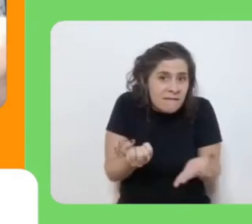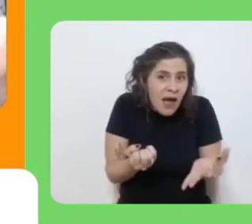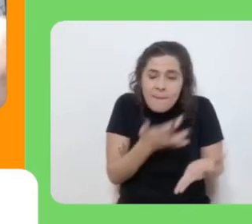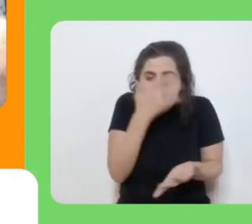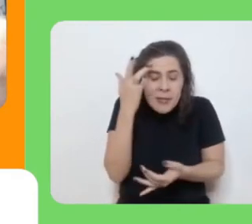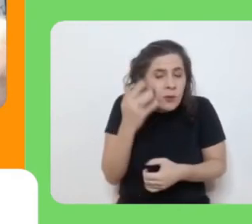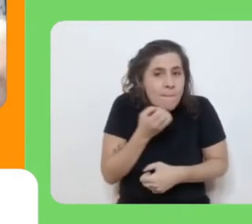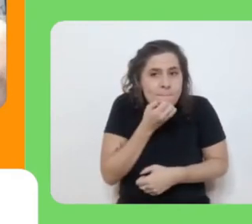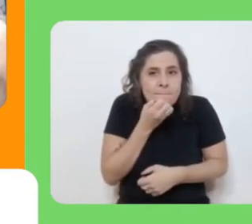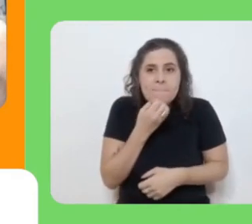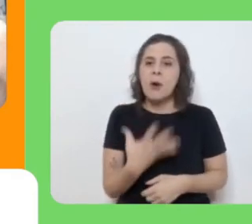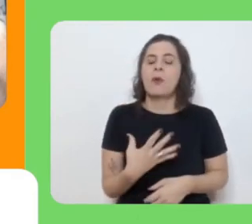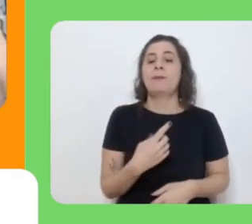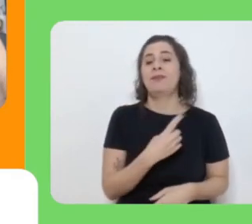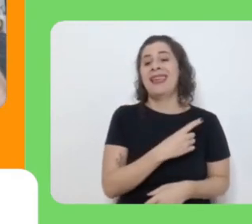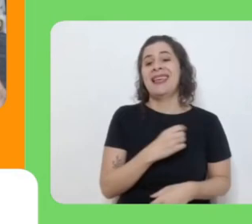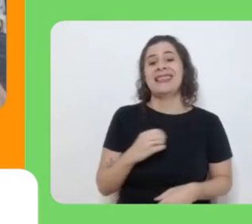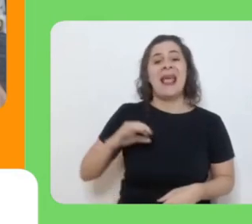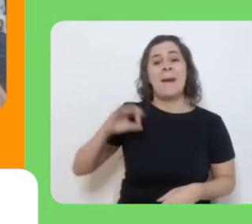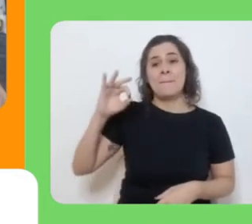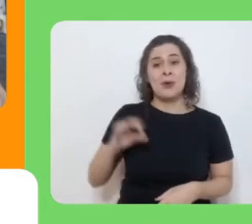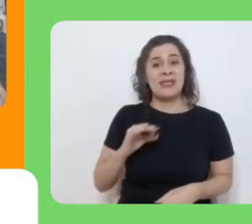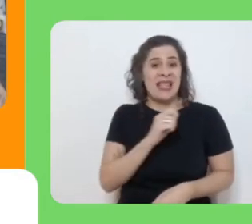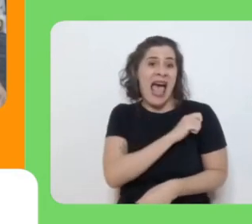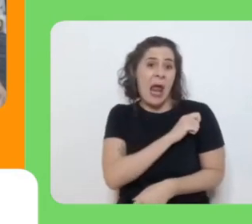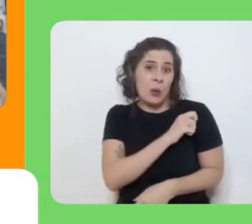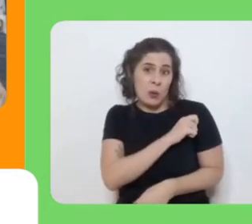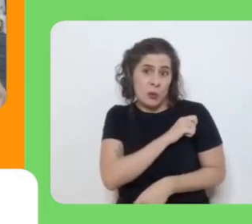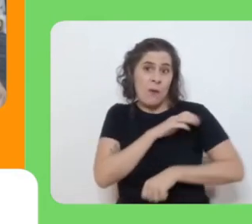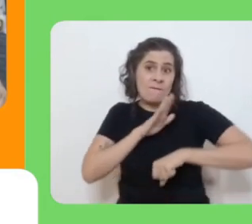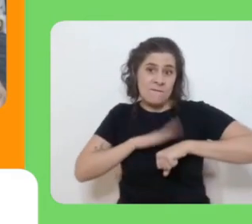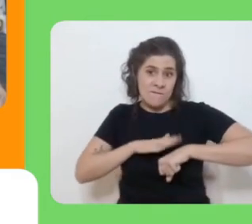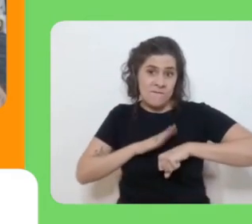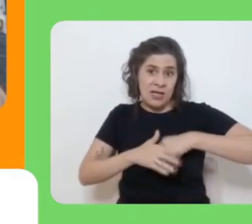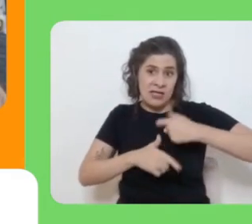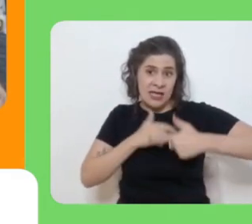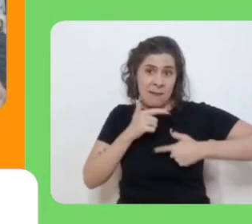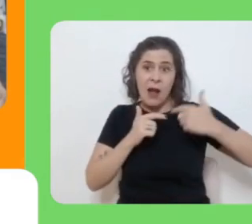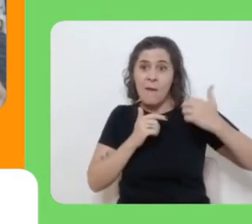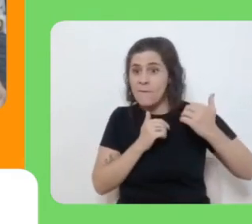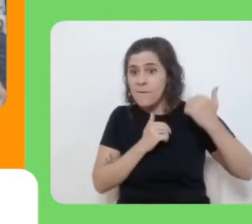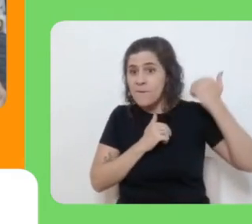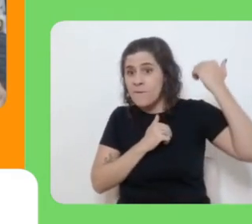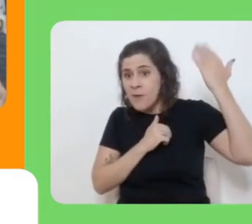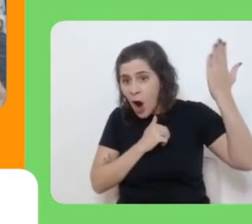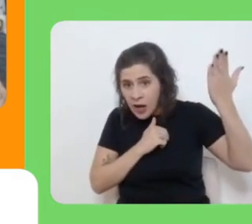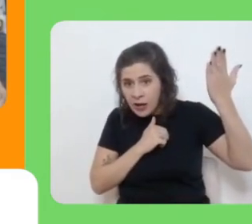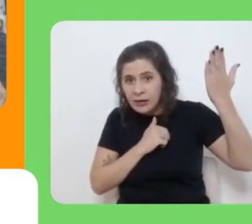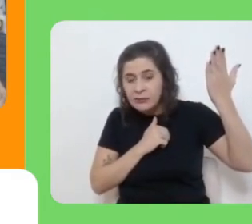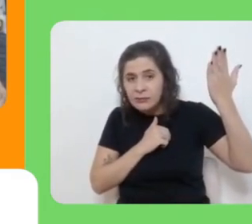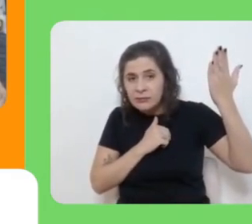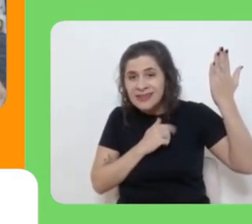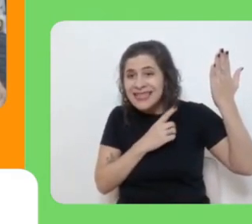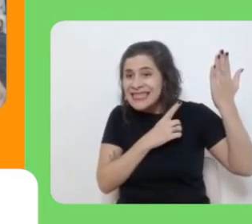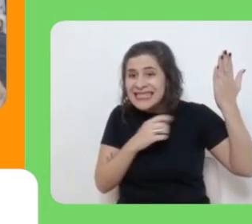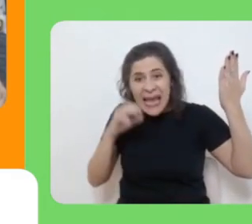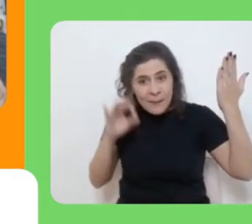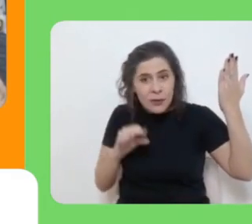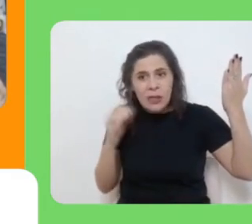100% dos alunos que eu conheço que fizeram apply para emprego no exterior, em estúdio de fora, foram